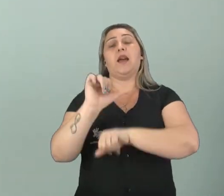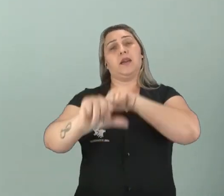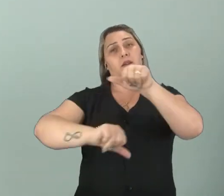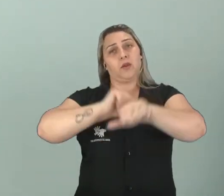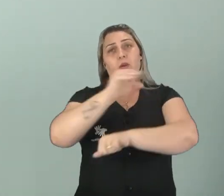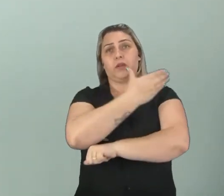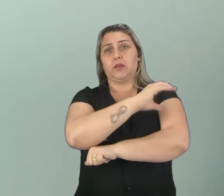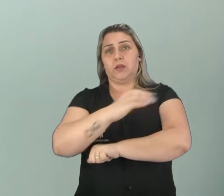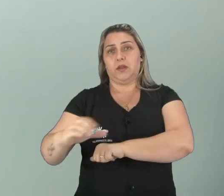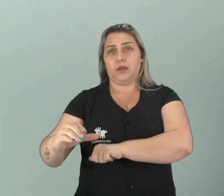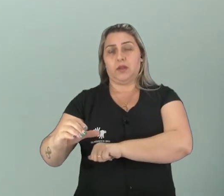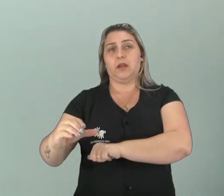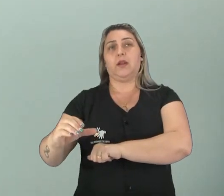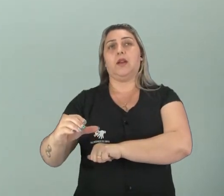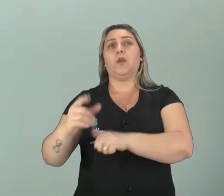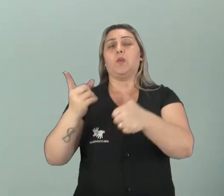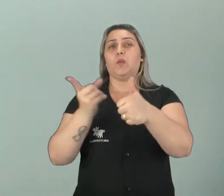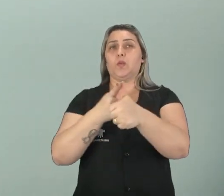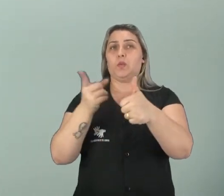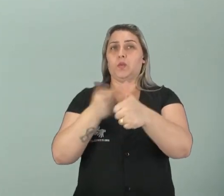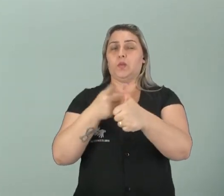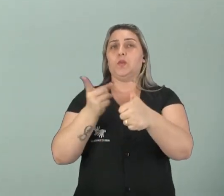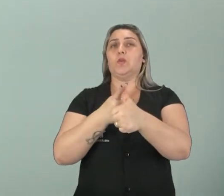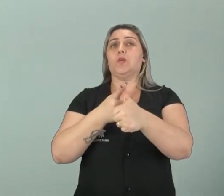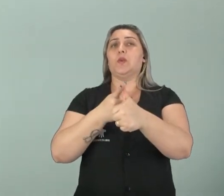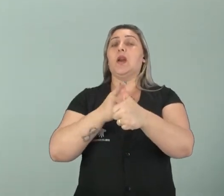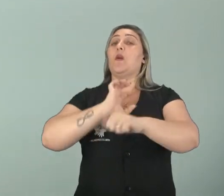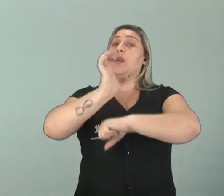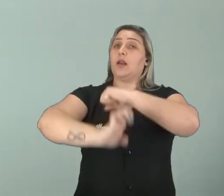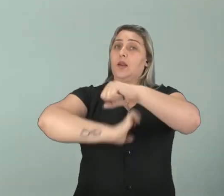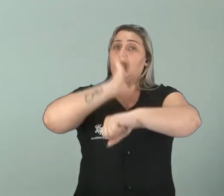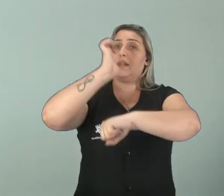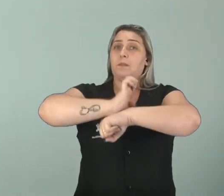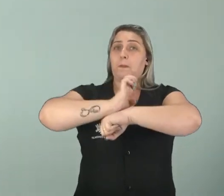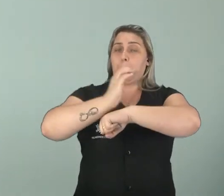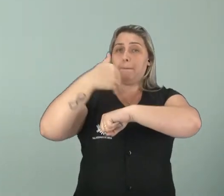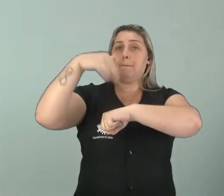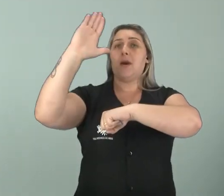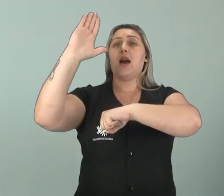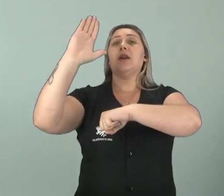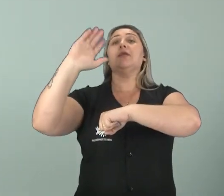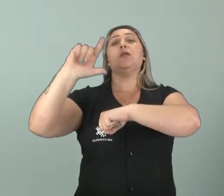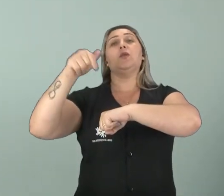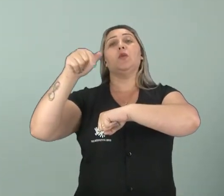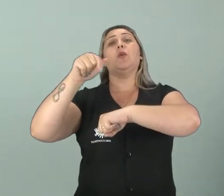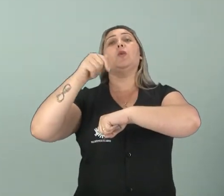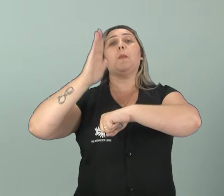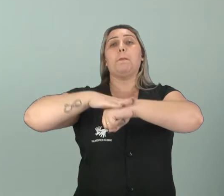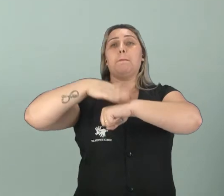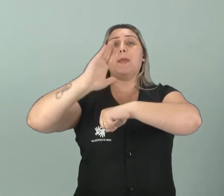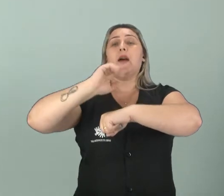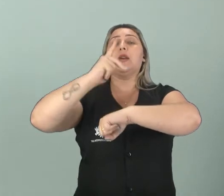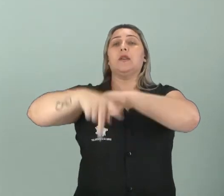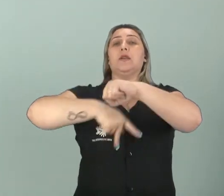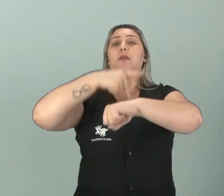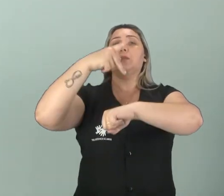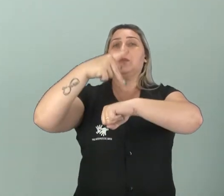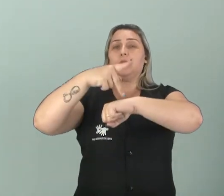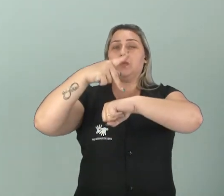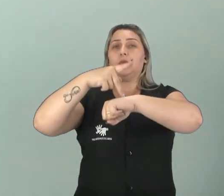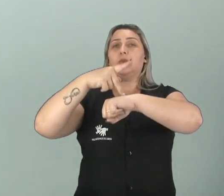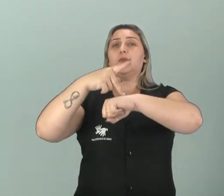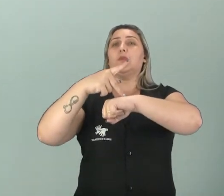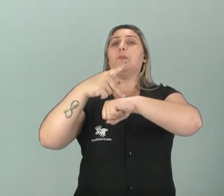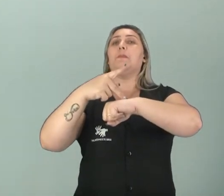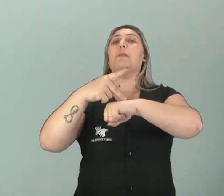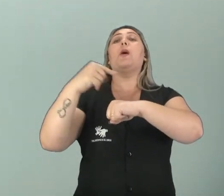de cargas e um vai ficar com excesso de elétrons e o outro vai ficar excesso de próton. Ou seja, os dois vão se eletrizar, e um